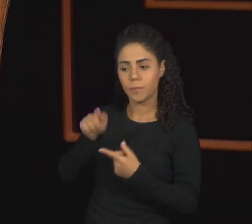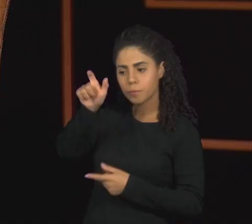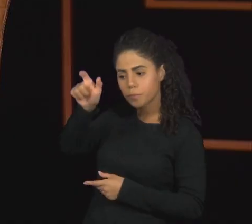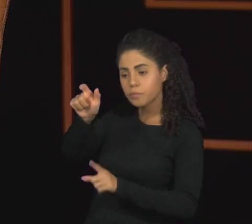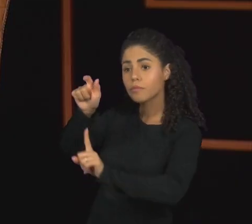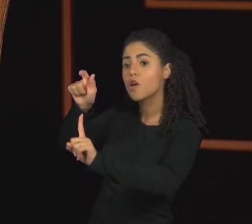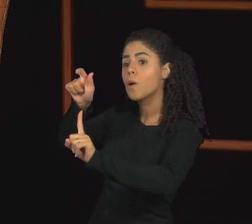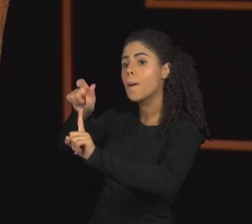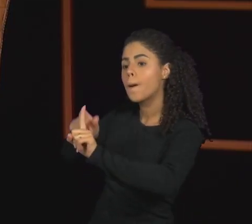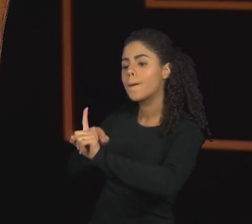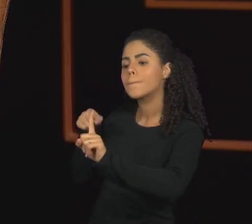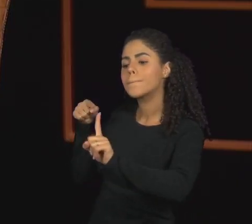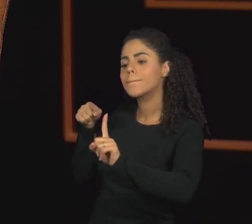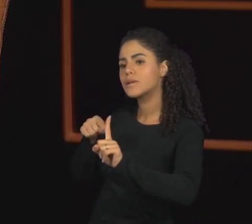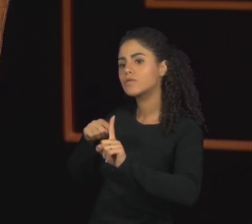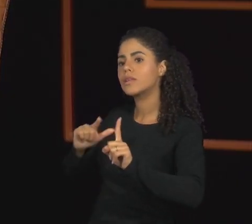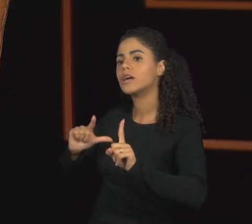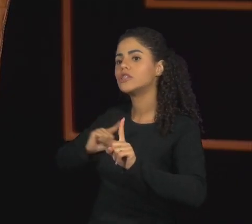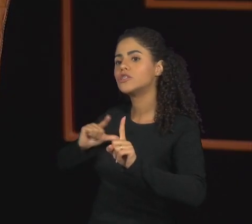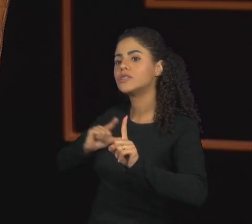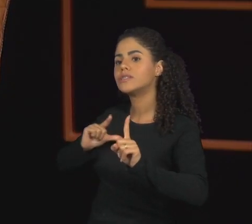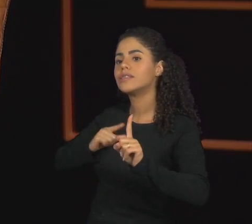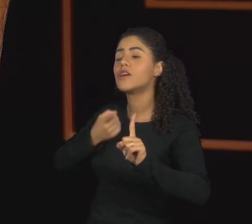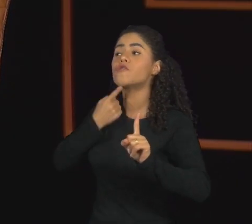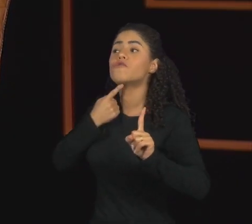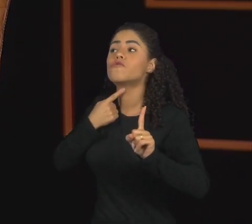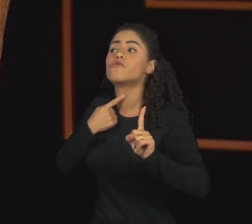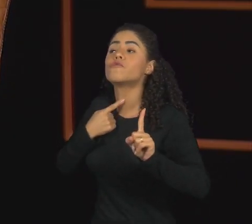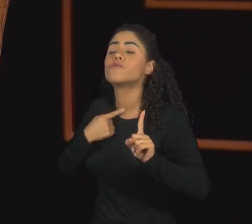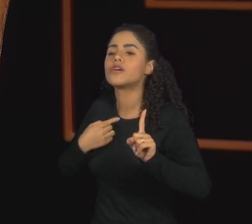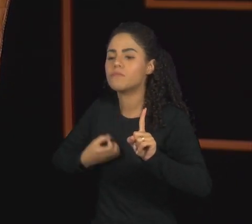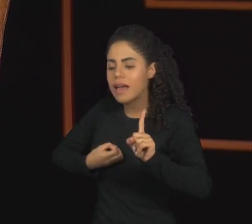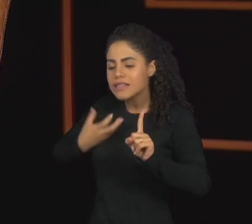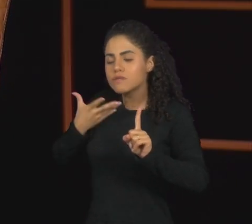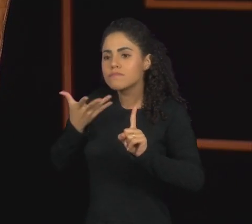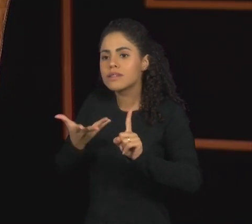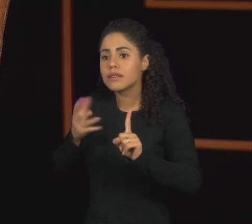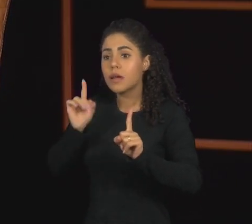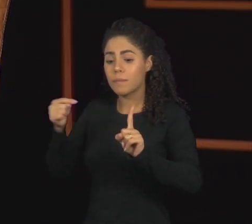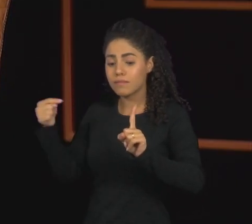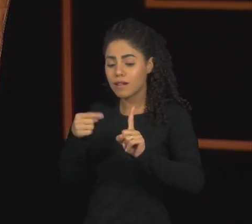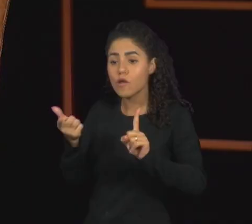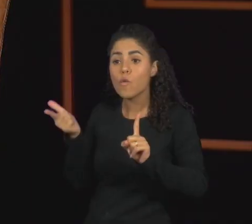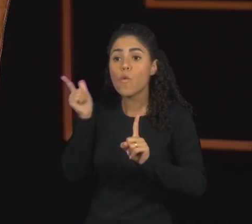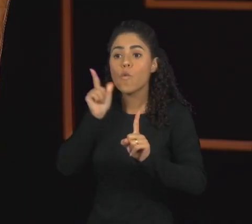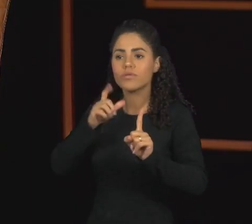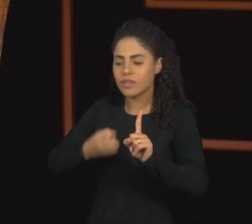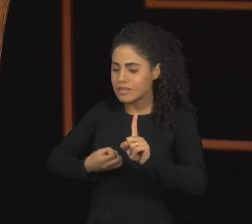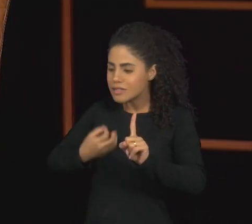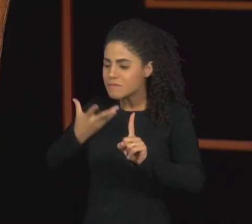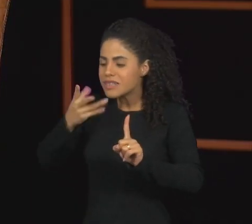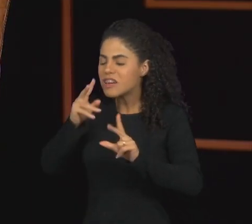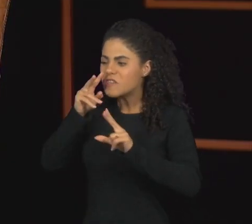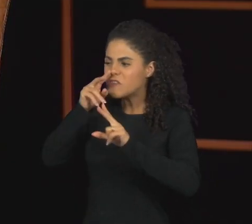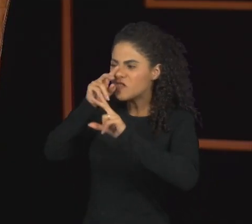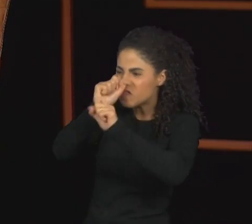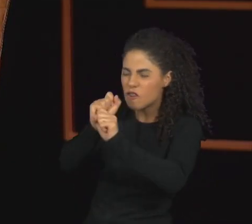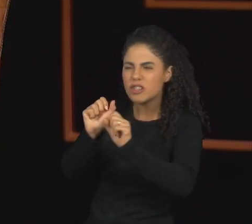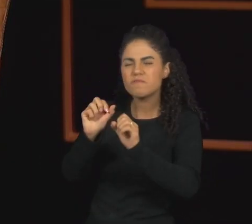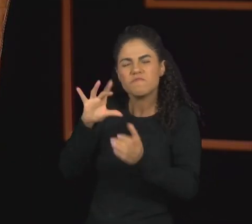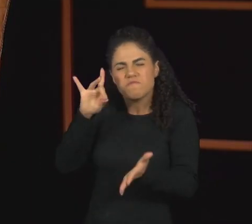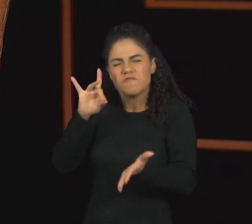personagem, ele tem, né, uma vontade que ele expressa, mas para que essa vontade seja mais forte, esteja